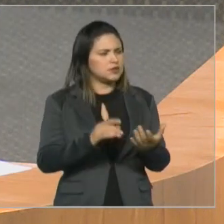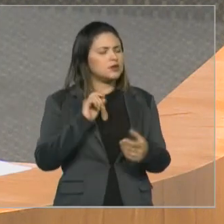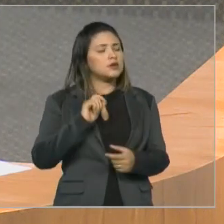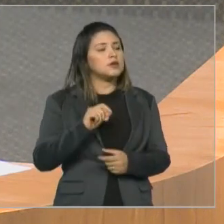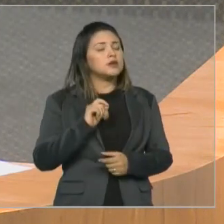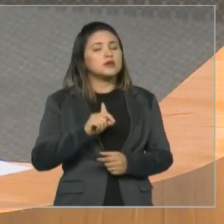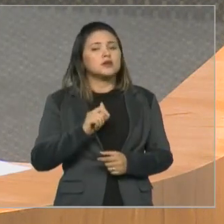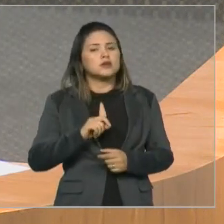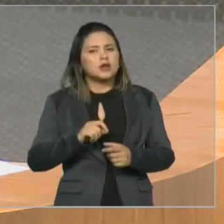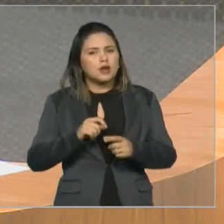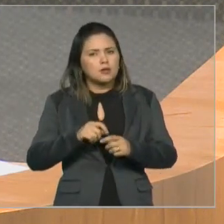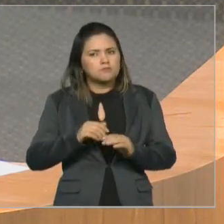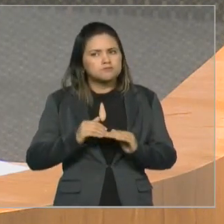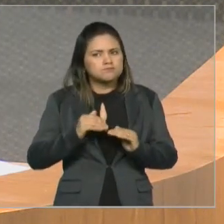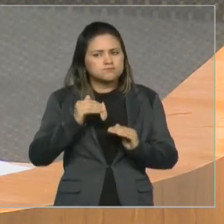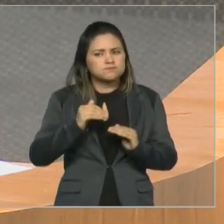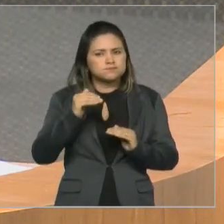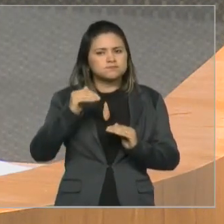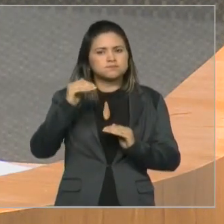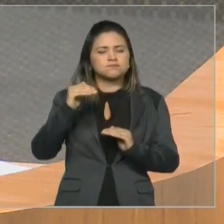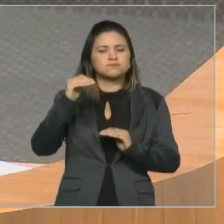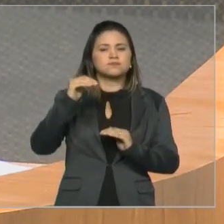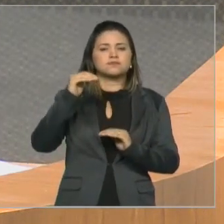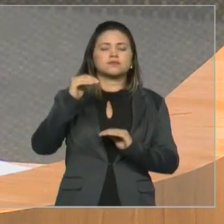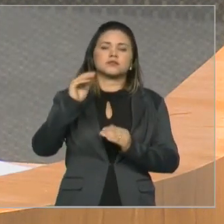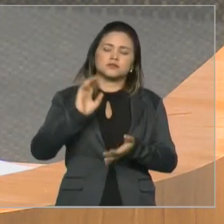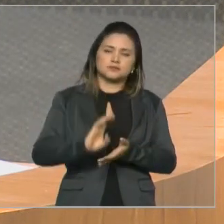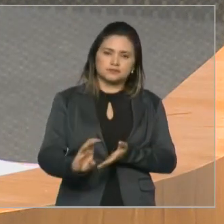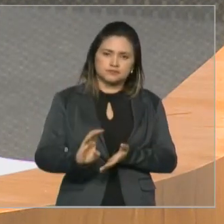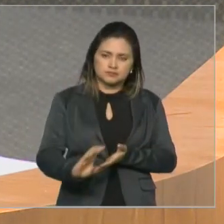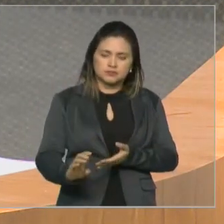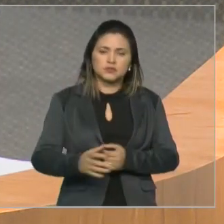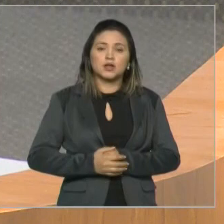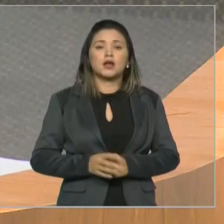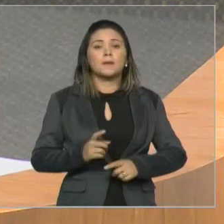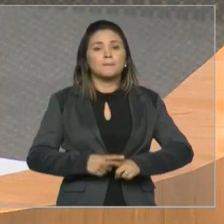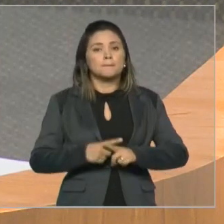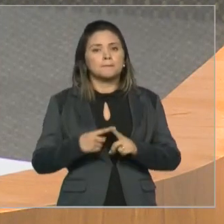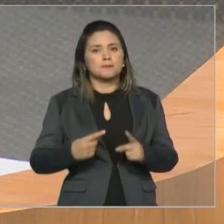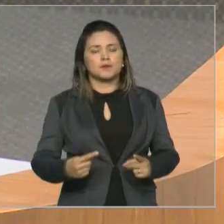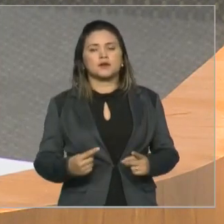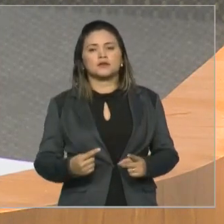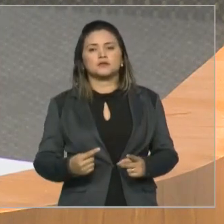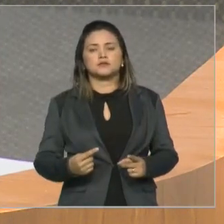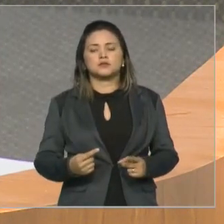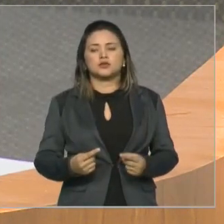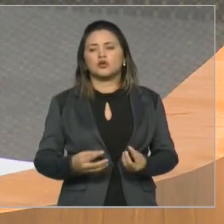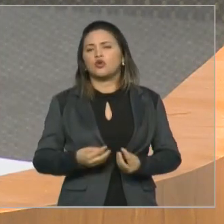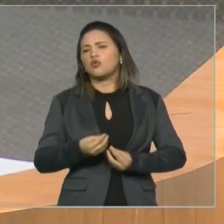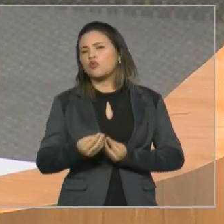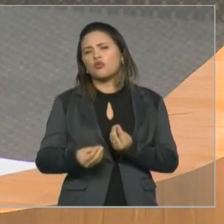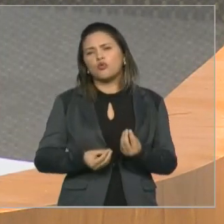anualmente os seus recursos, mas de onde o governador Flávio Dino poderia ter reduzido